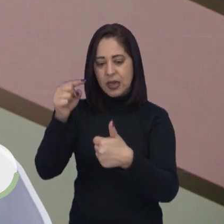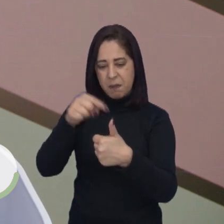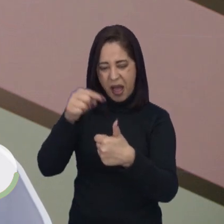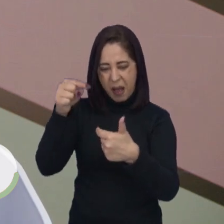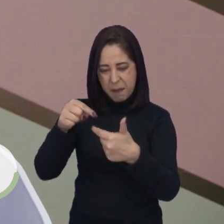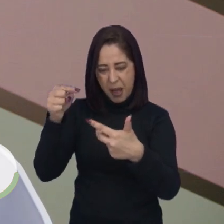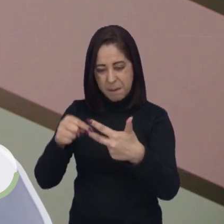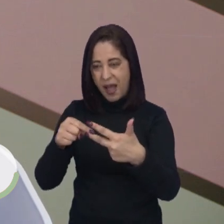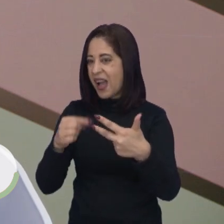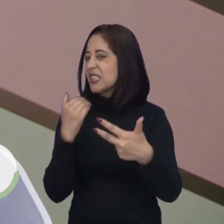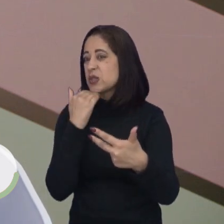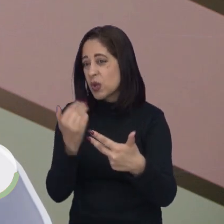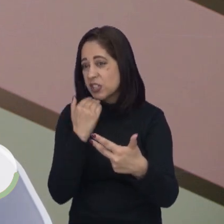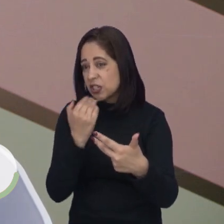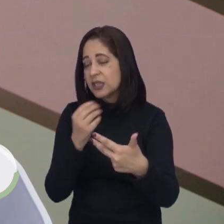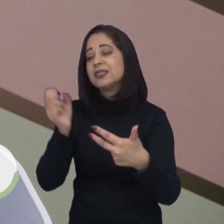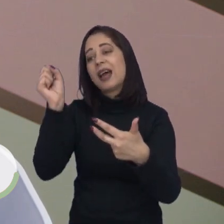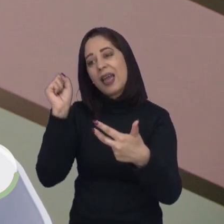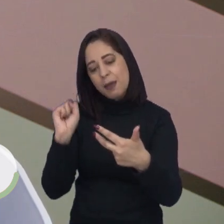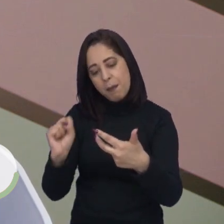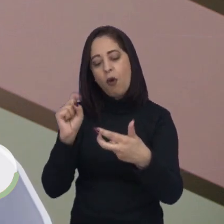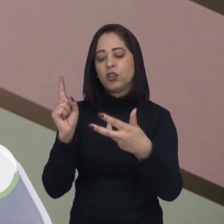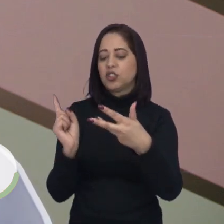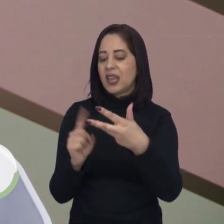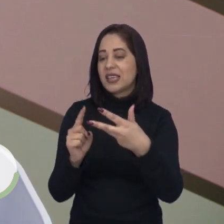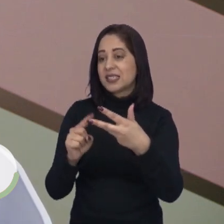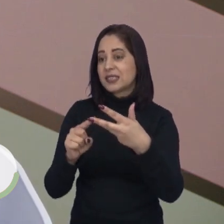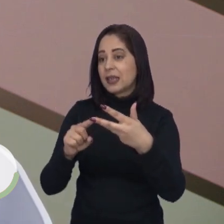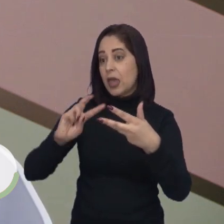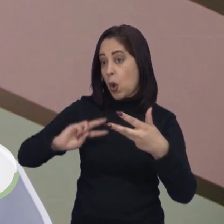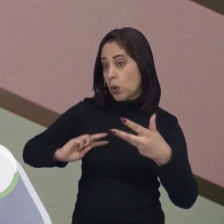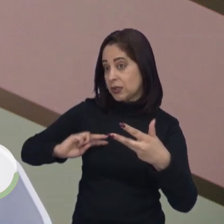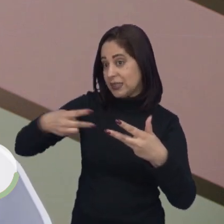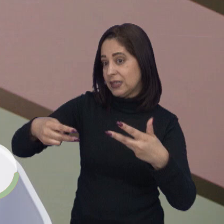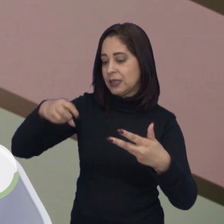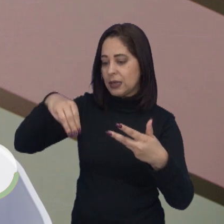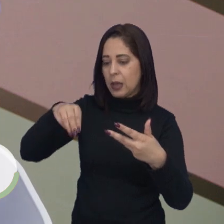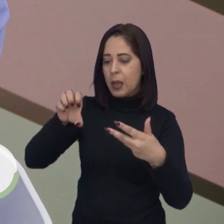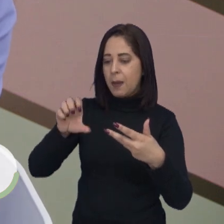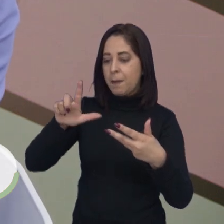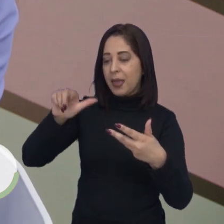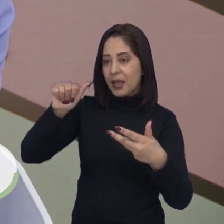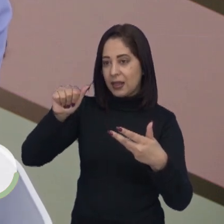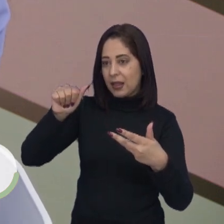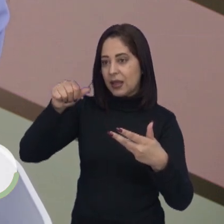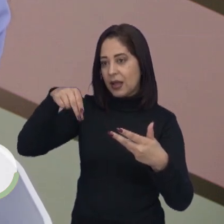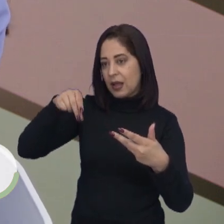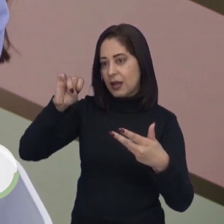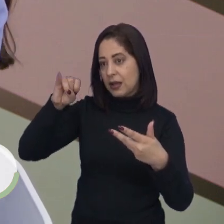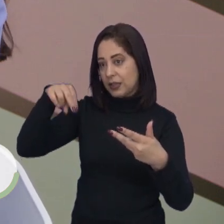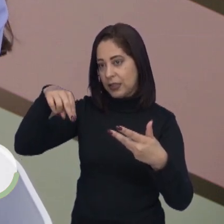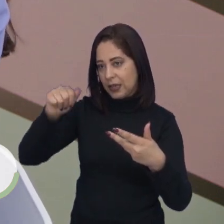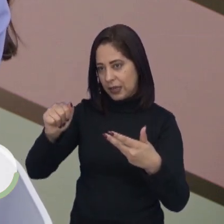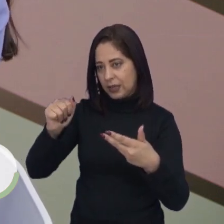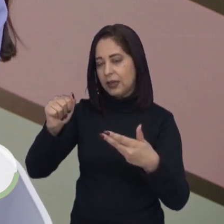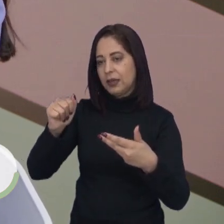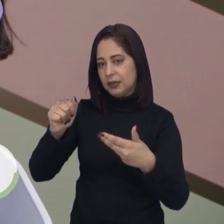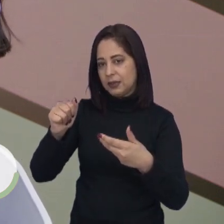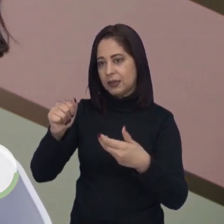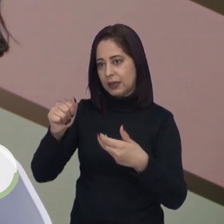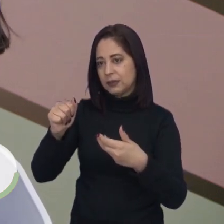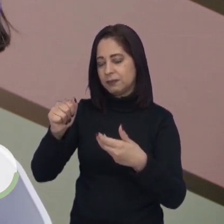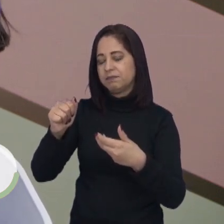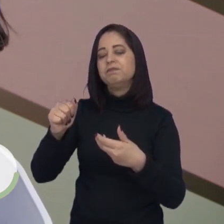opções, a gente consegue fazer esse transplante, tirar um pedacinho da pele sã, colocar na pele ali com